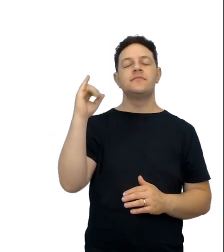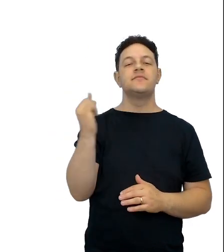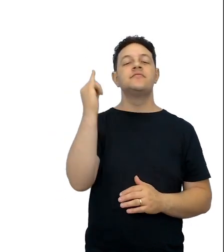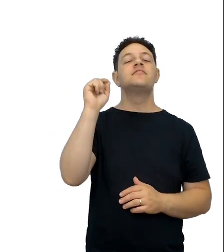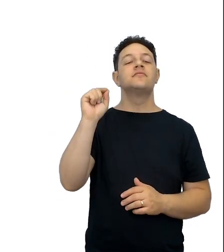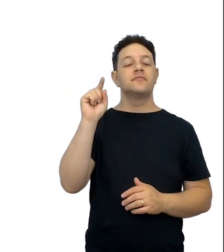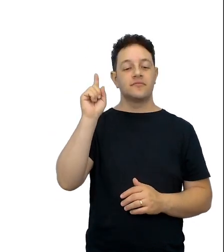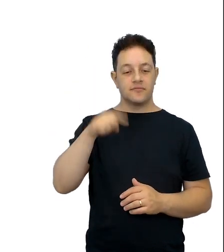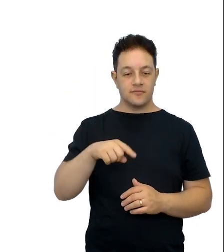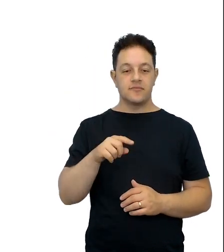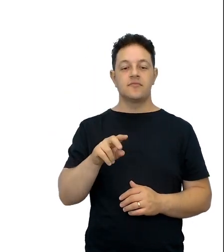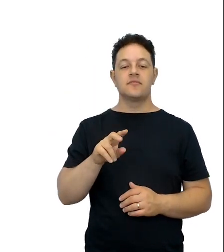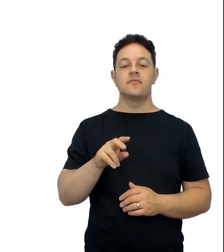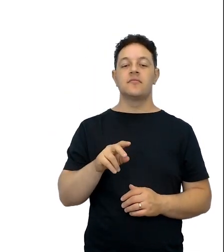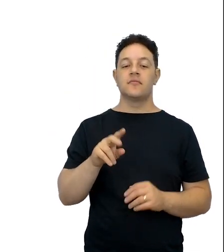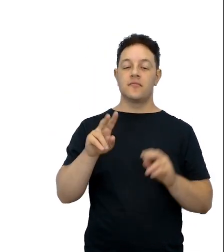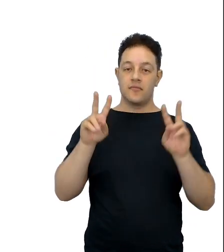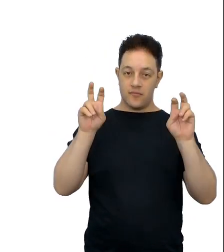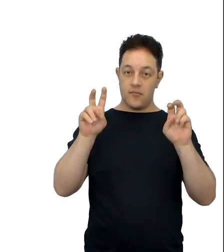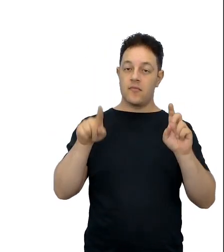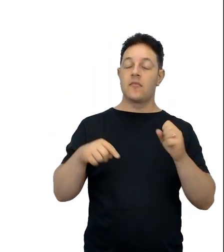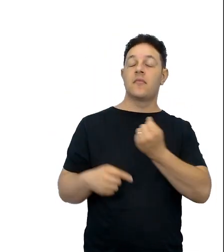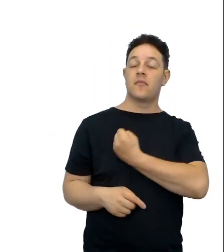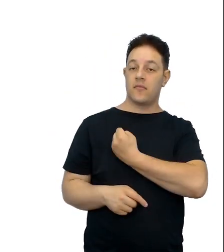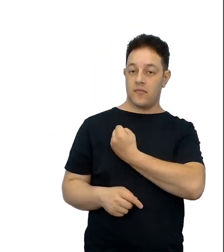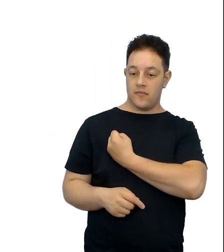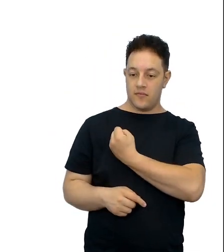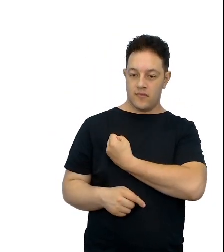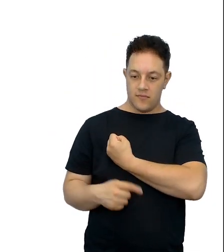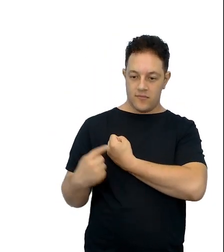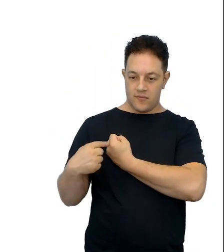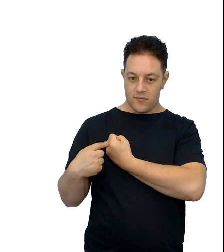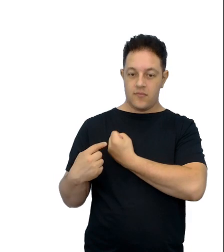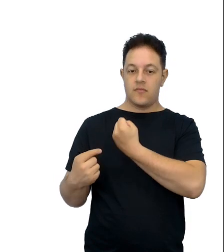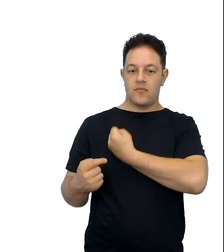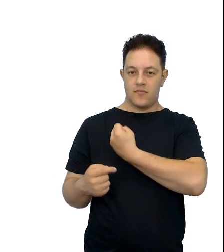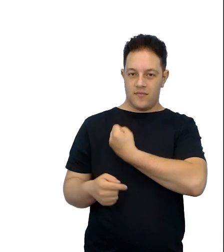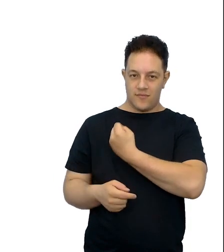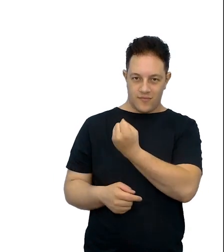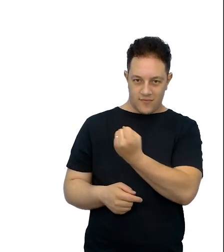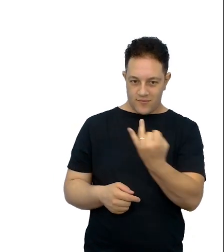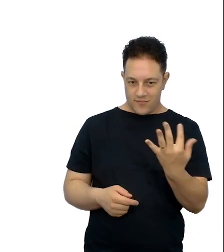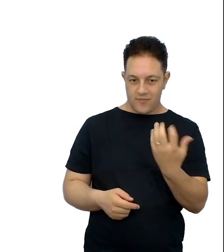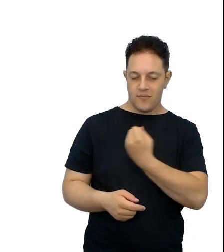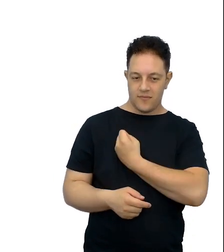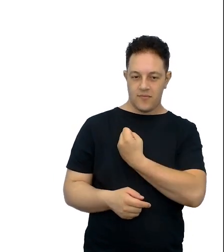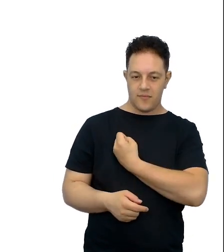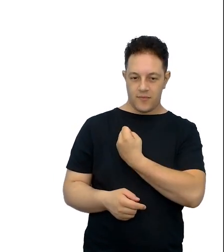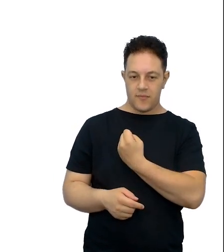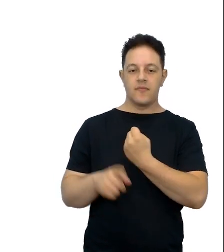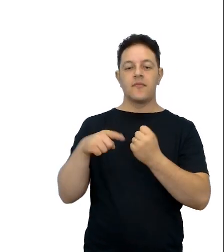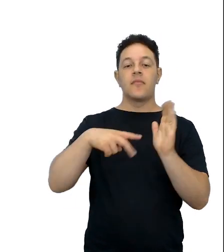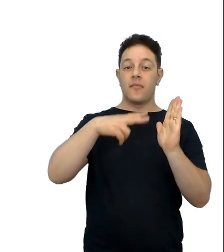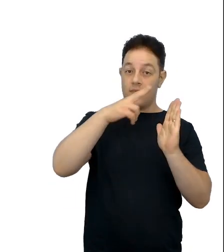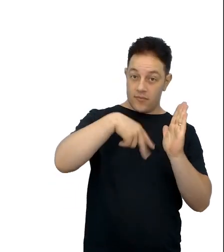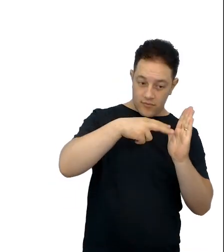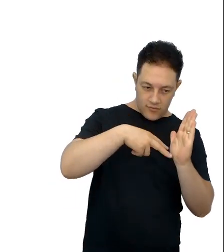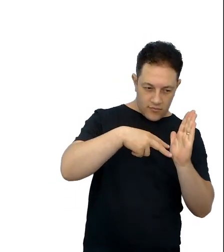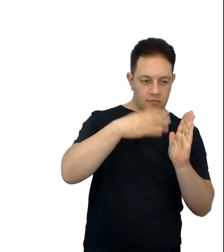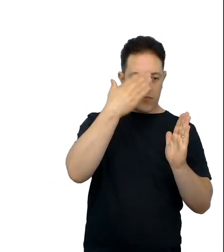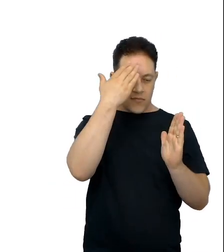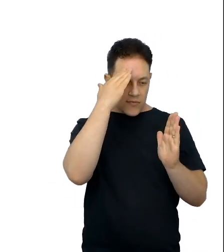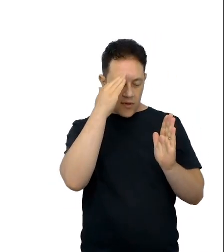A unidade temática é números. Eu estou trabalhando aí no campo numérico, no campo de números, que é ler,